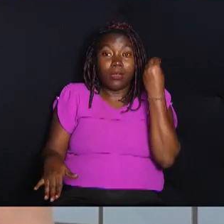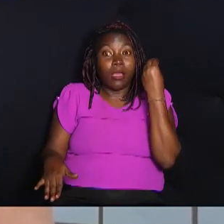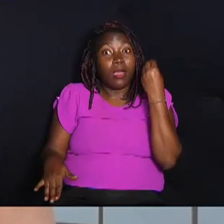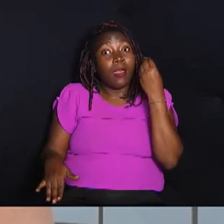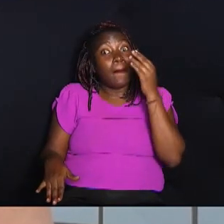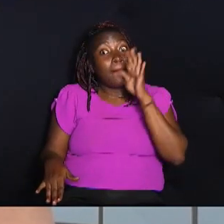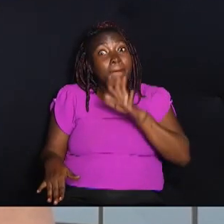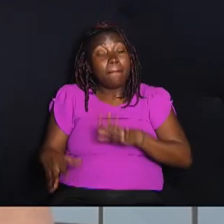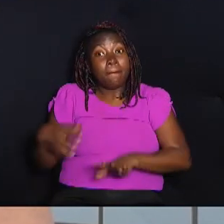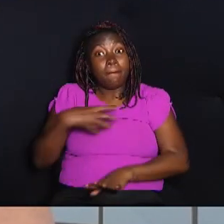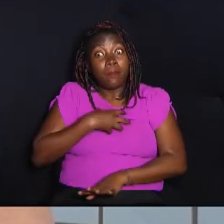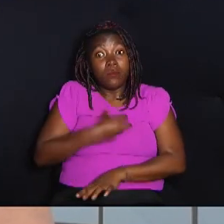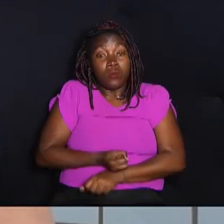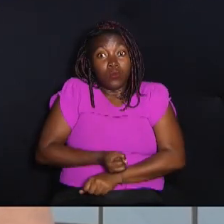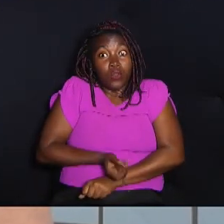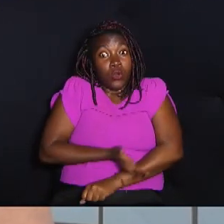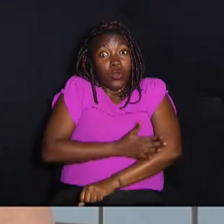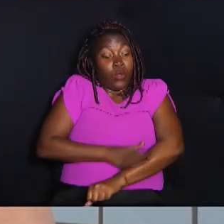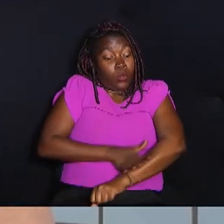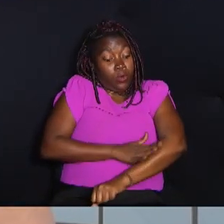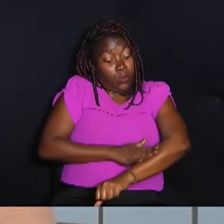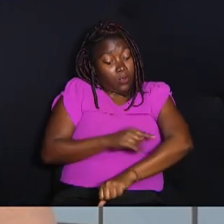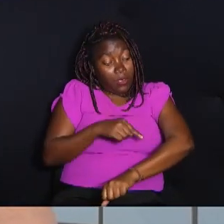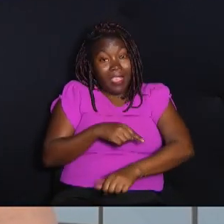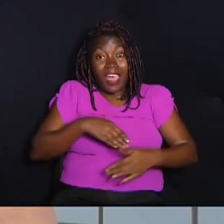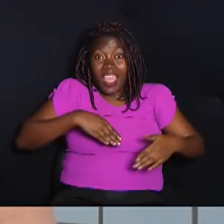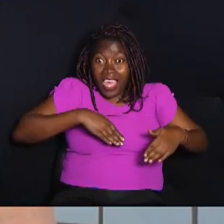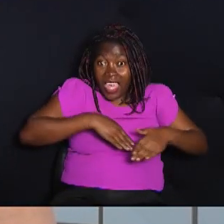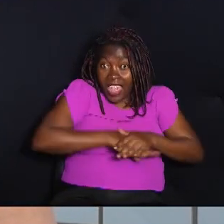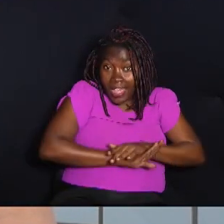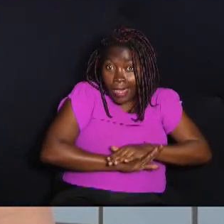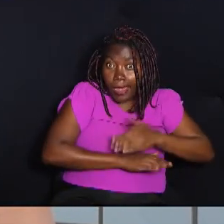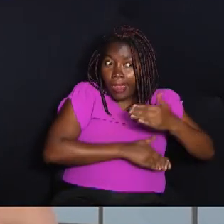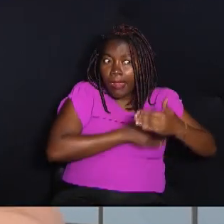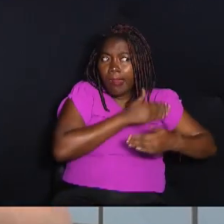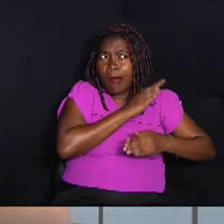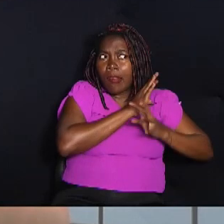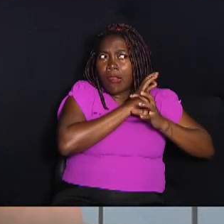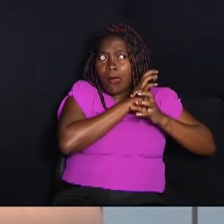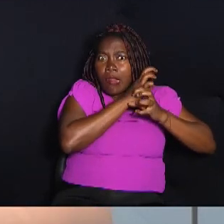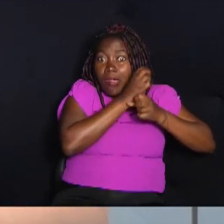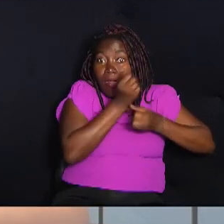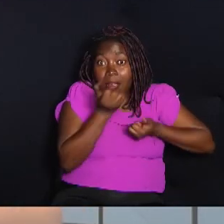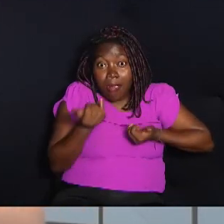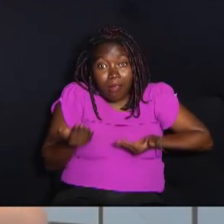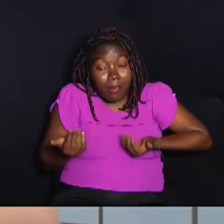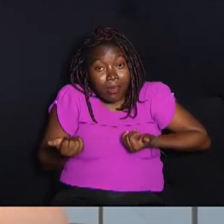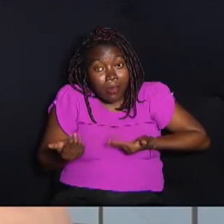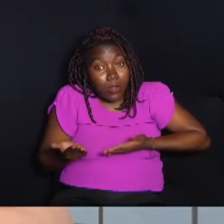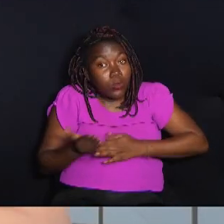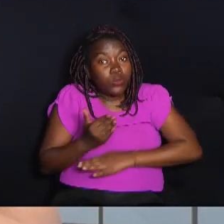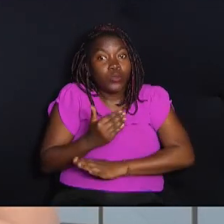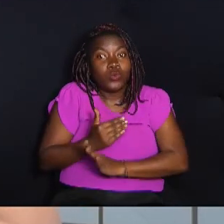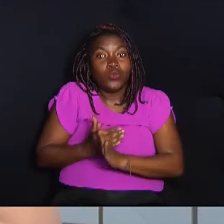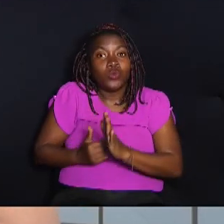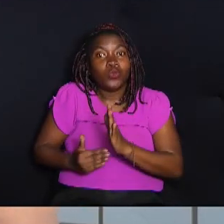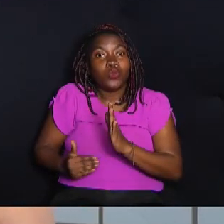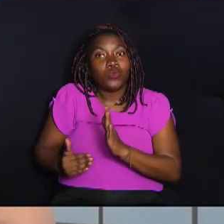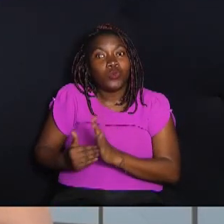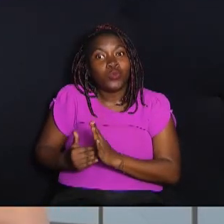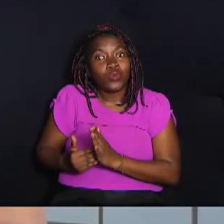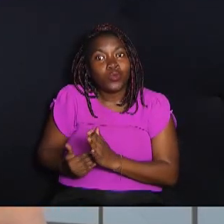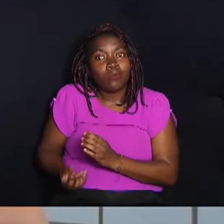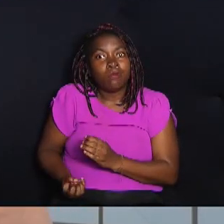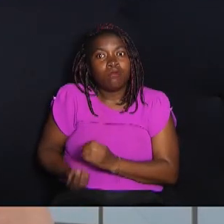aquela emoção fica guardada de um jeito que quando chega na adolescência, todas essas coisas elas voltam, só